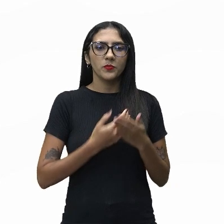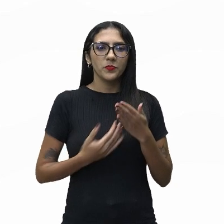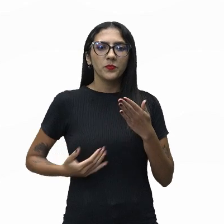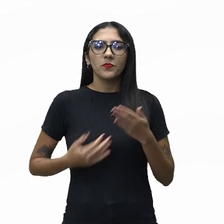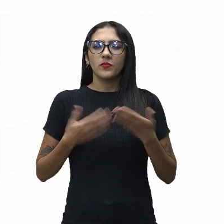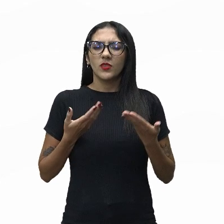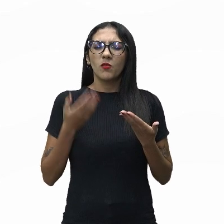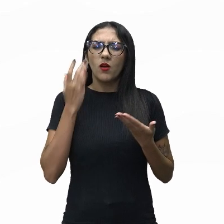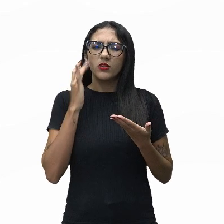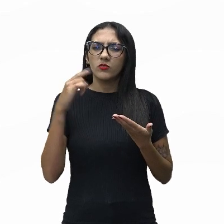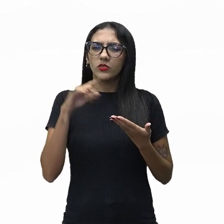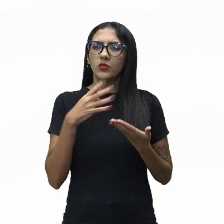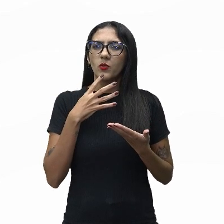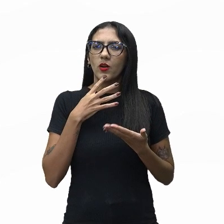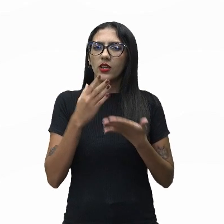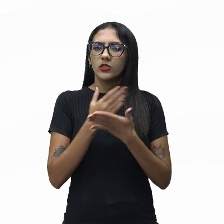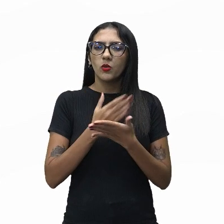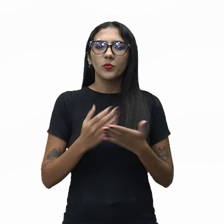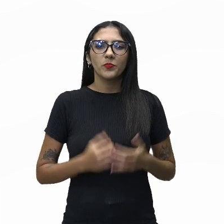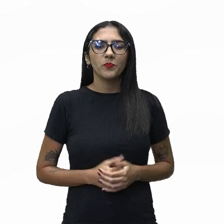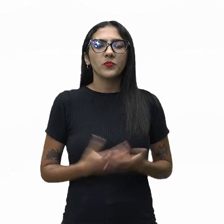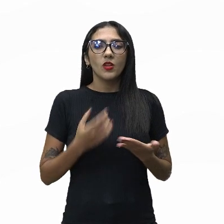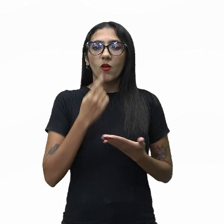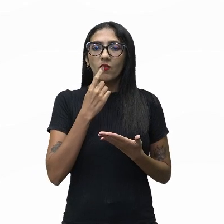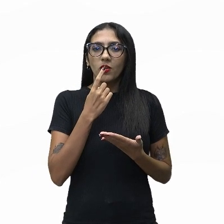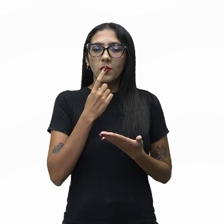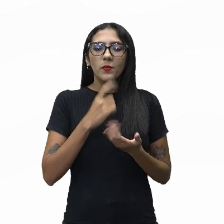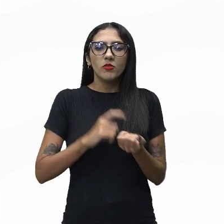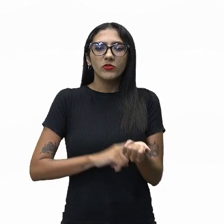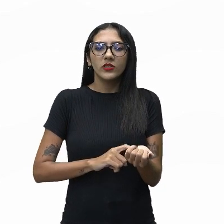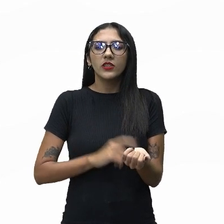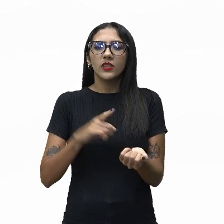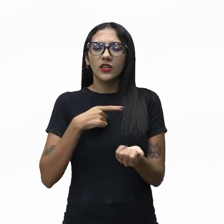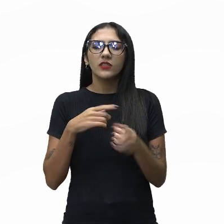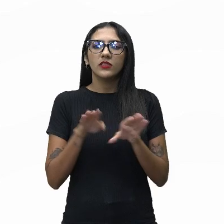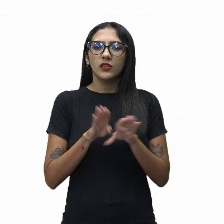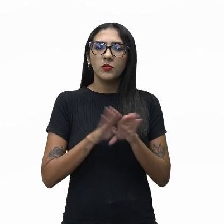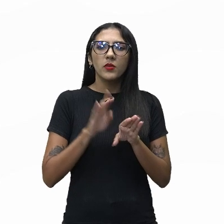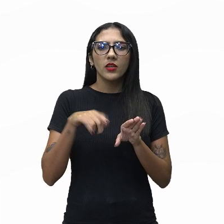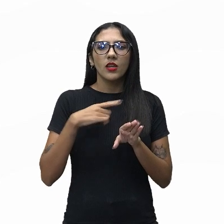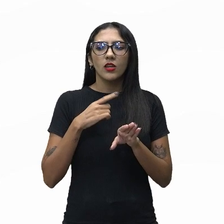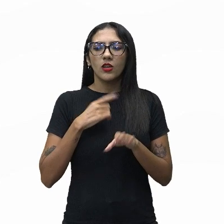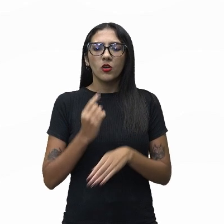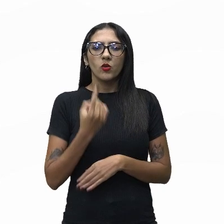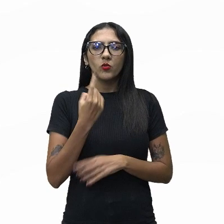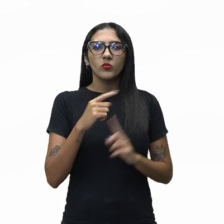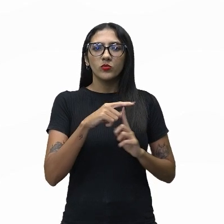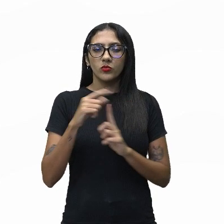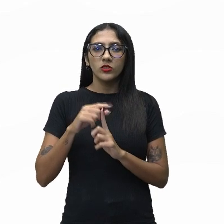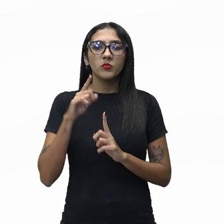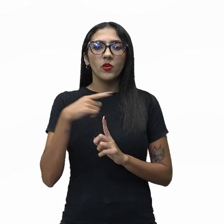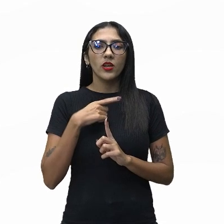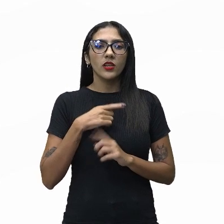né? Bom, o sangue, gente, ele é um fluido que também faz parte desse sistema e ele é constituído aí por água,